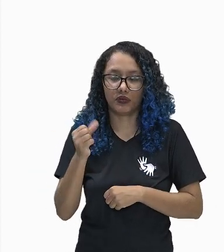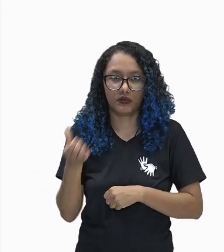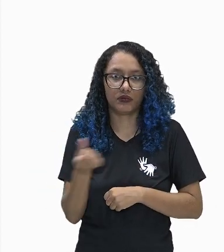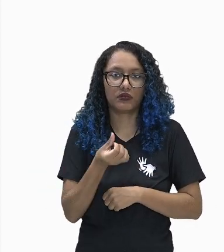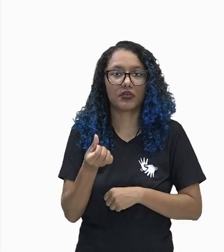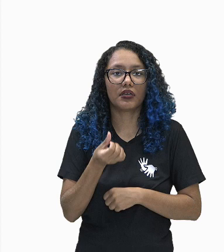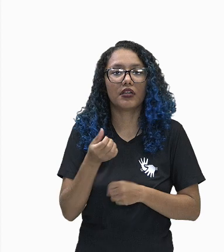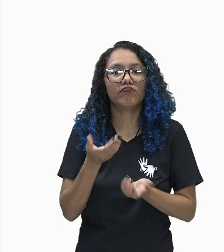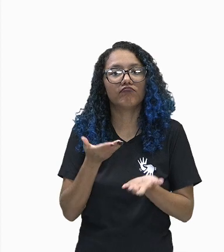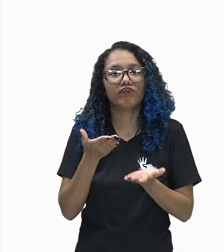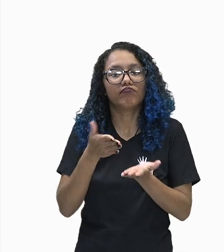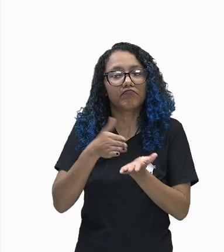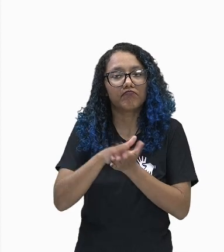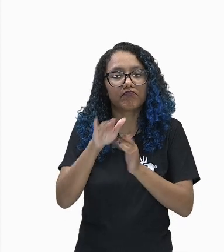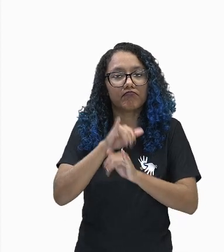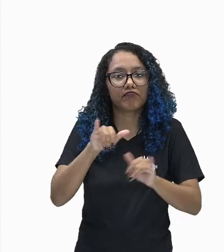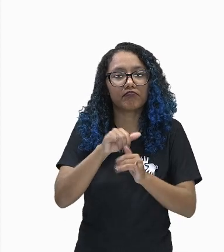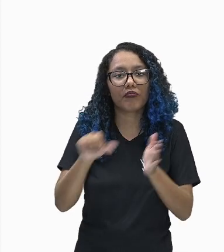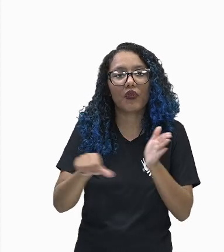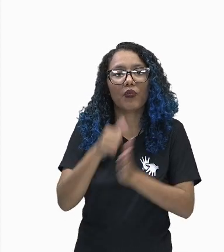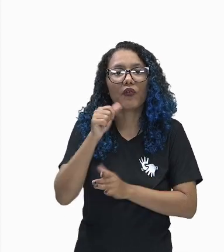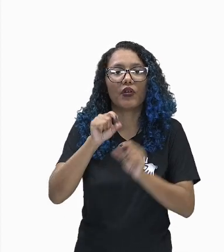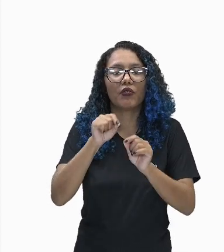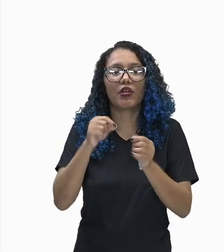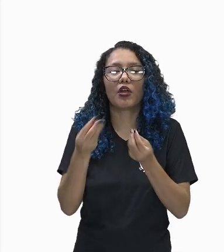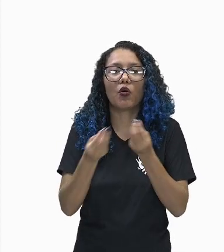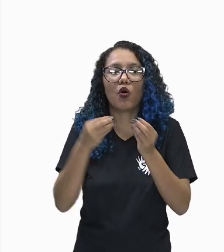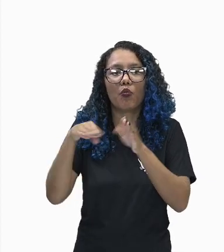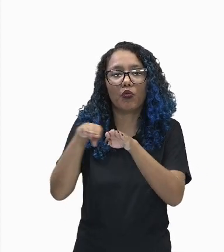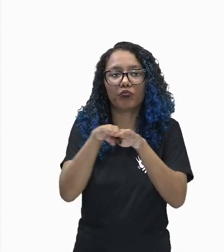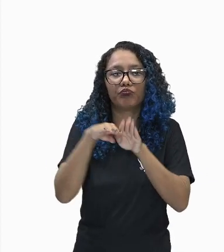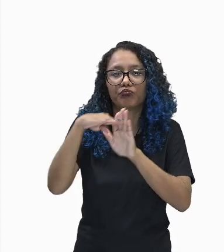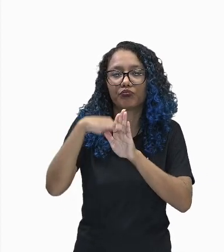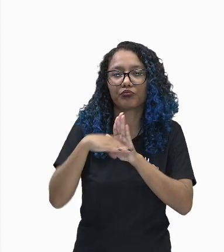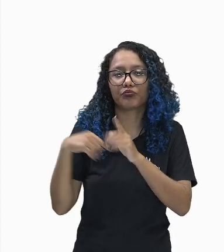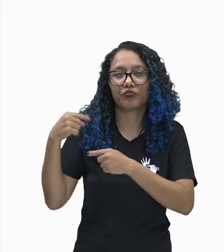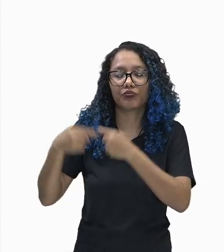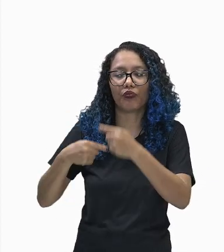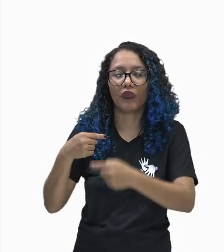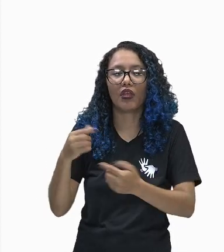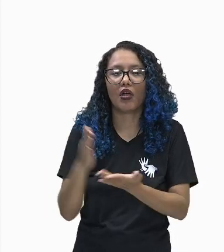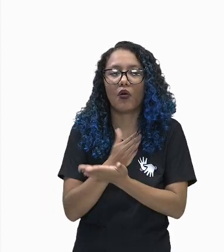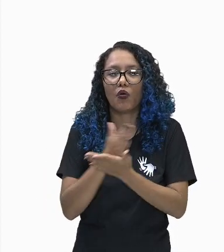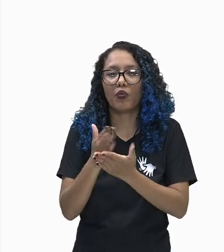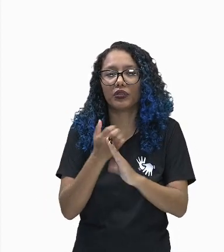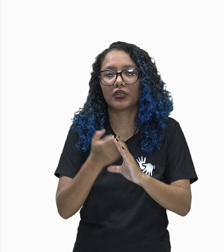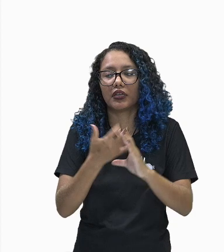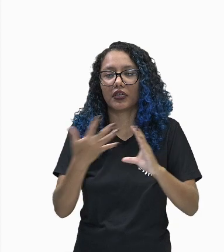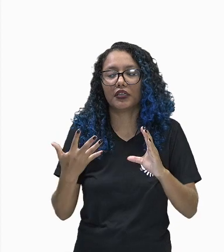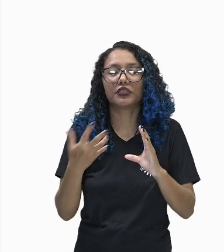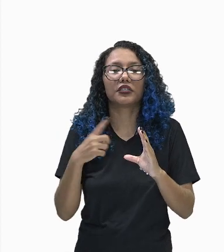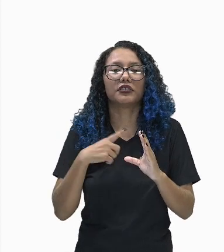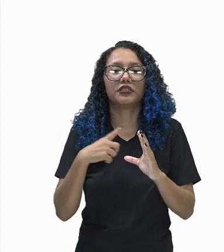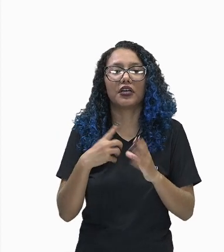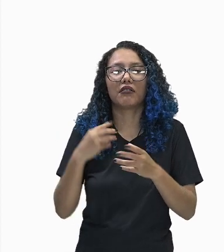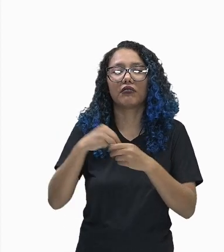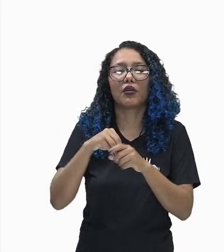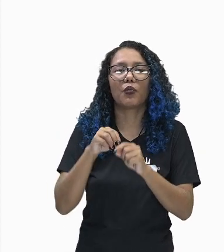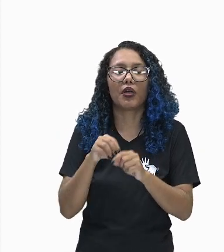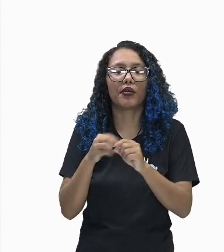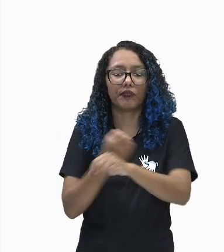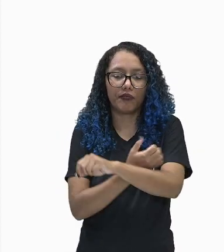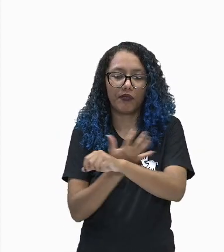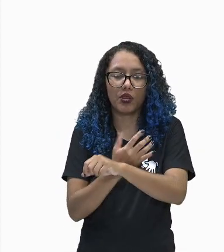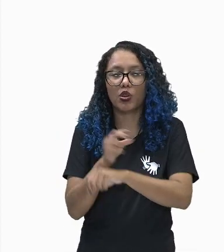pela primeira vez os padrões de hereditariedade de algumas características existentes em uma planta chamada